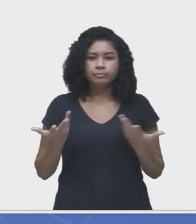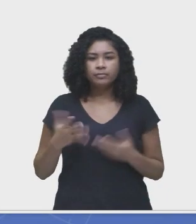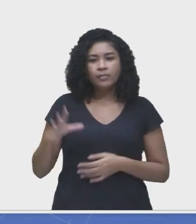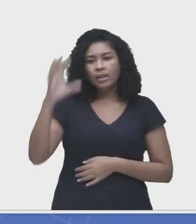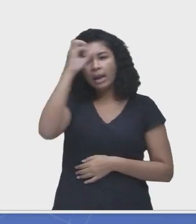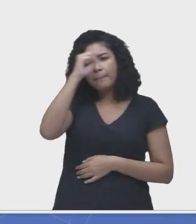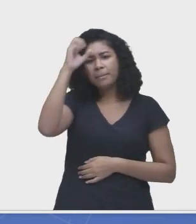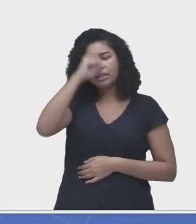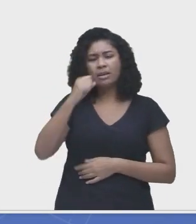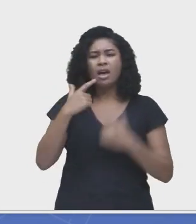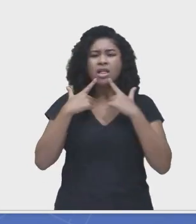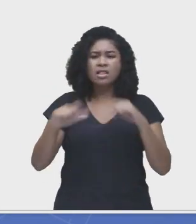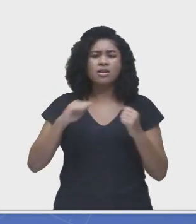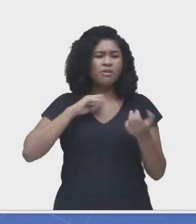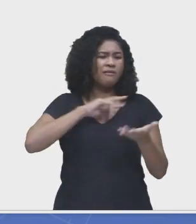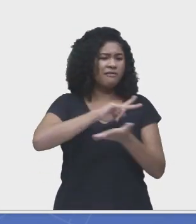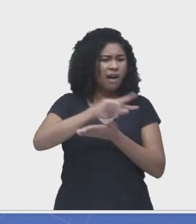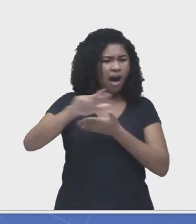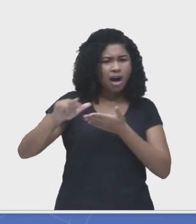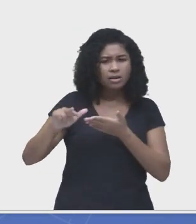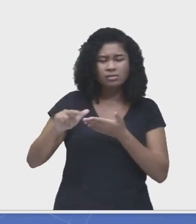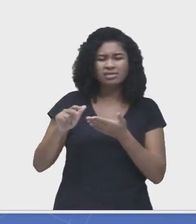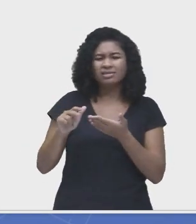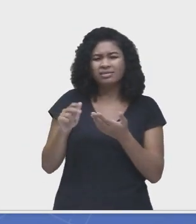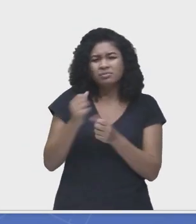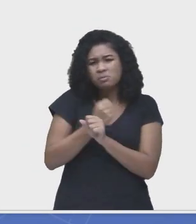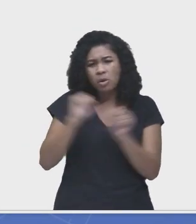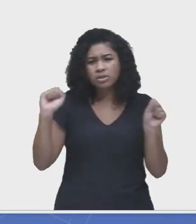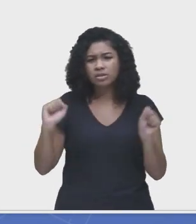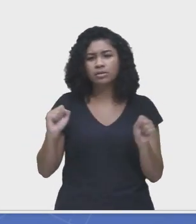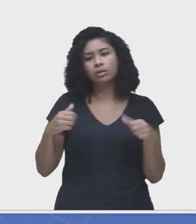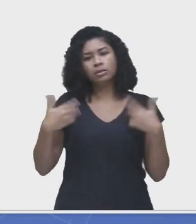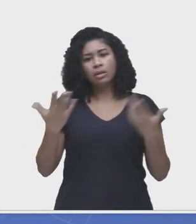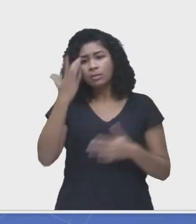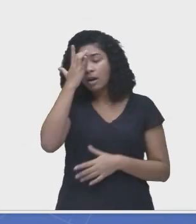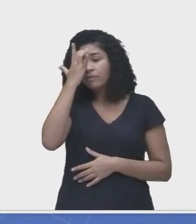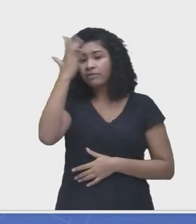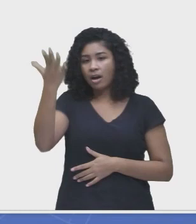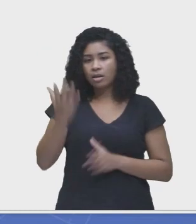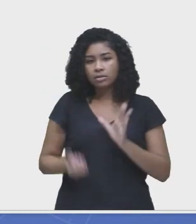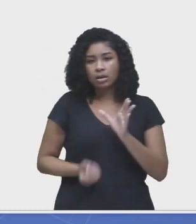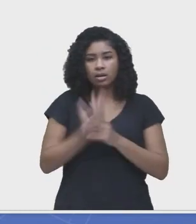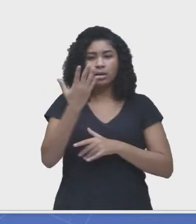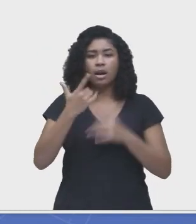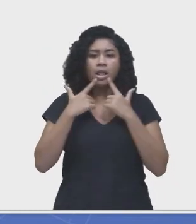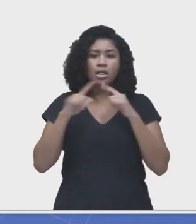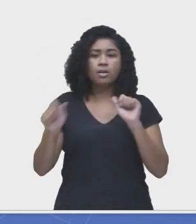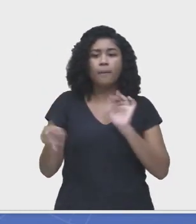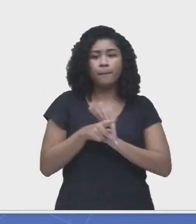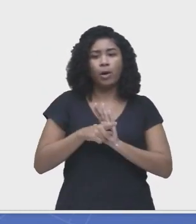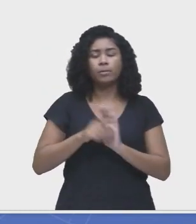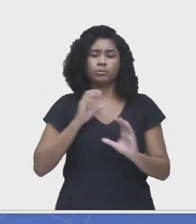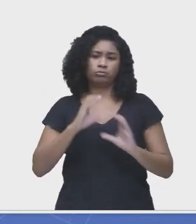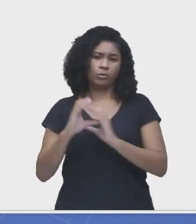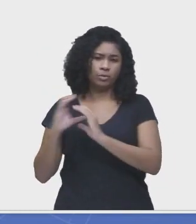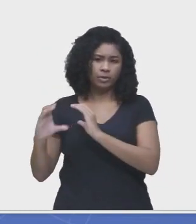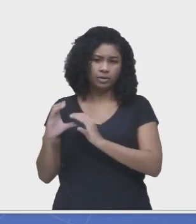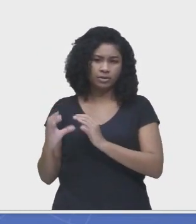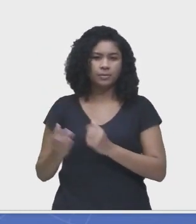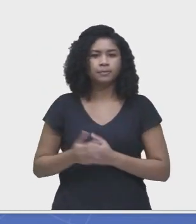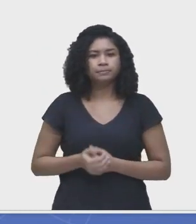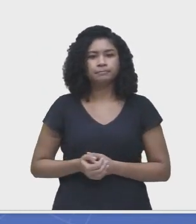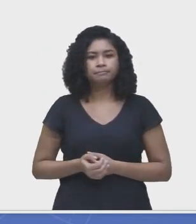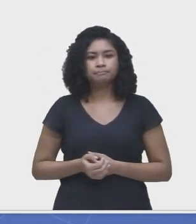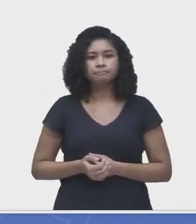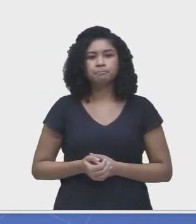aprender inúmeras línguas para se comunicar. Então, eles facilitam isso. Atenção, estou falando dos fenícios, agora falando dos persas. Como é que